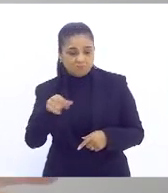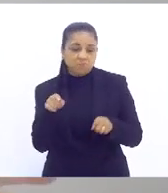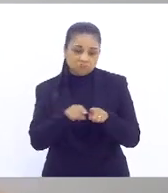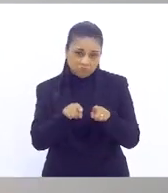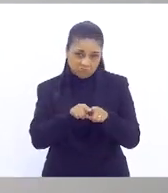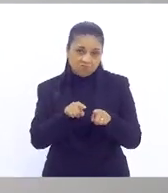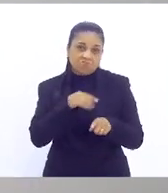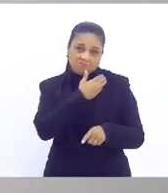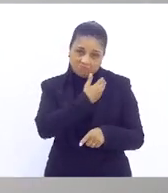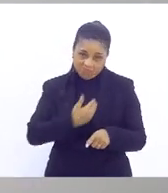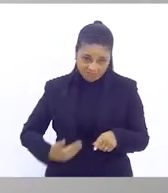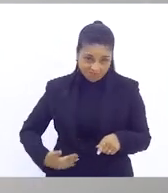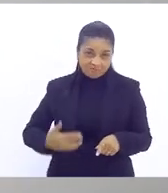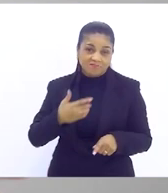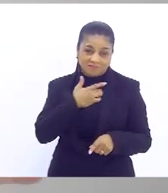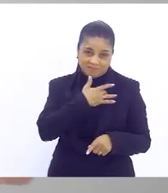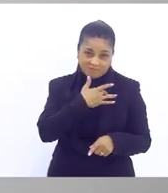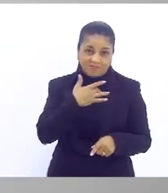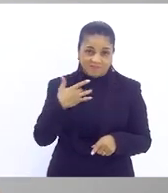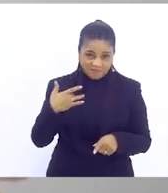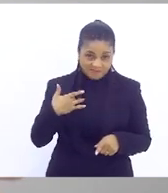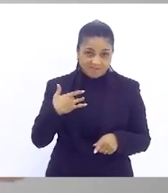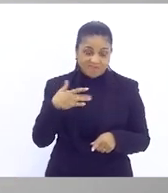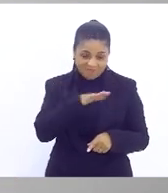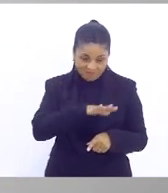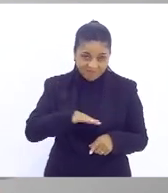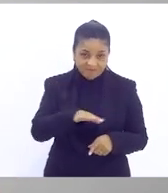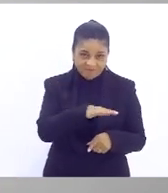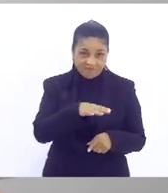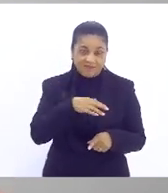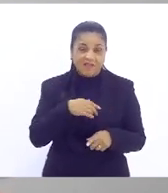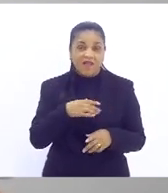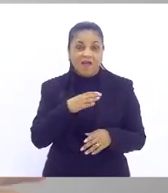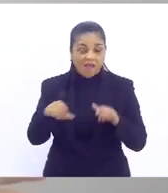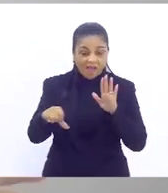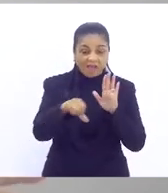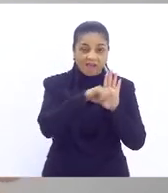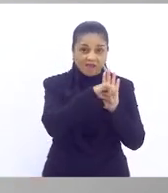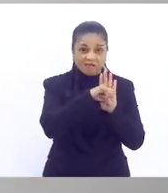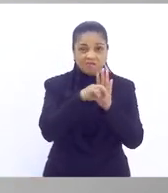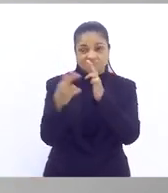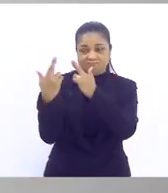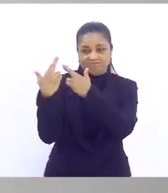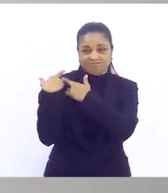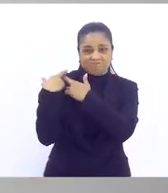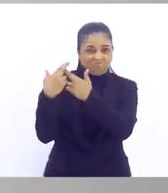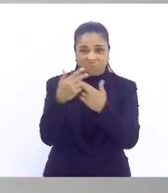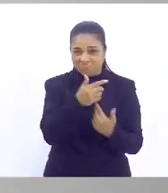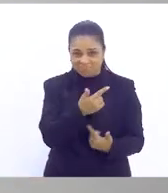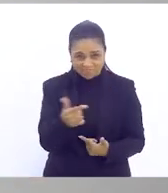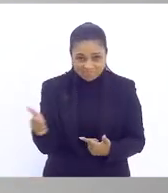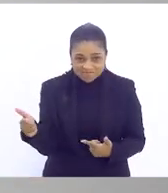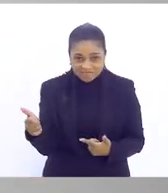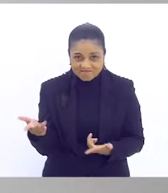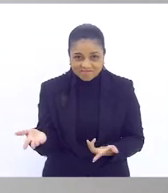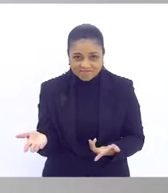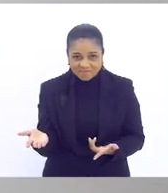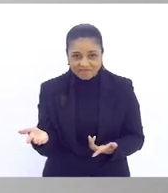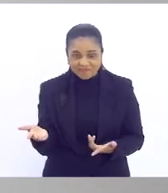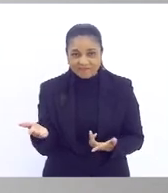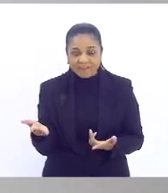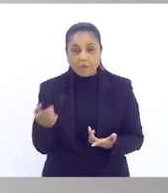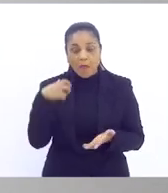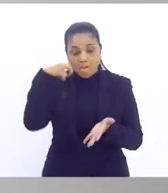por causa da Saúde porque crime de responsabilidade mas para ter uma